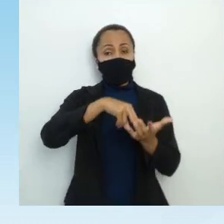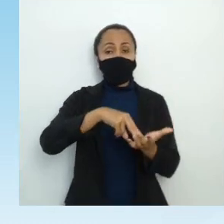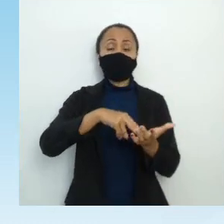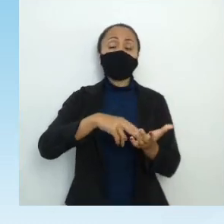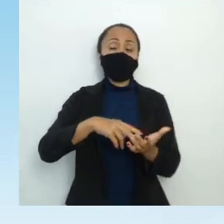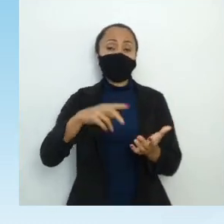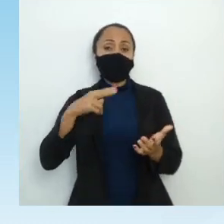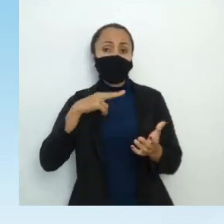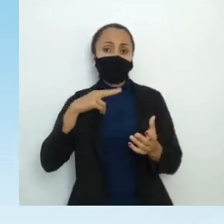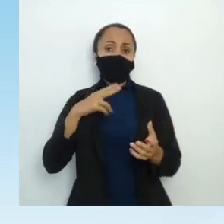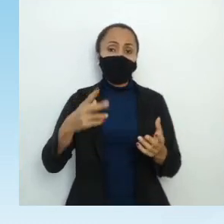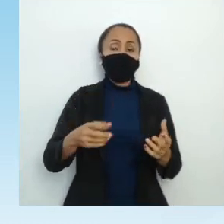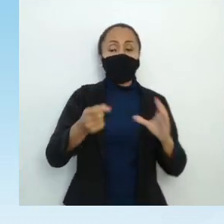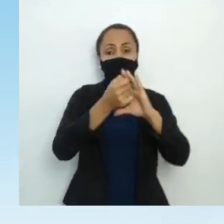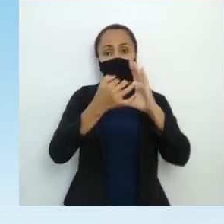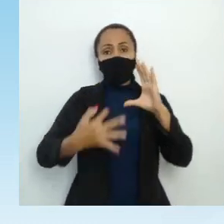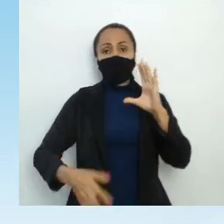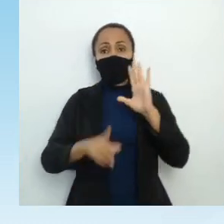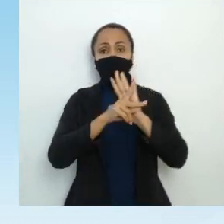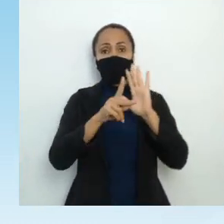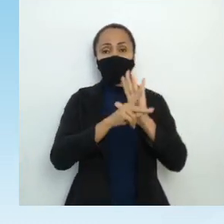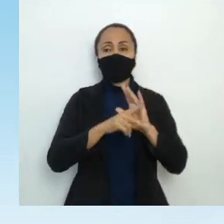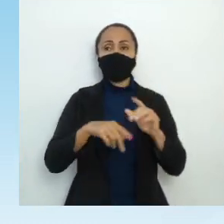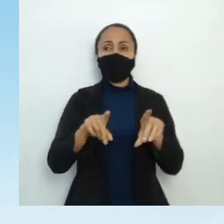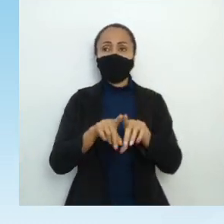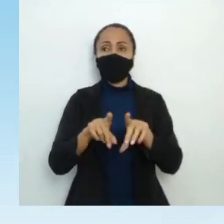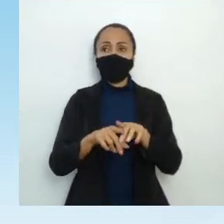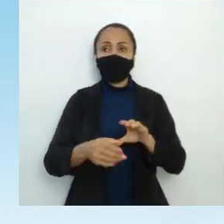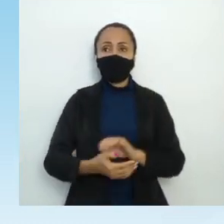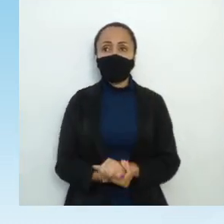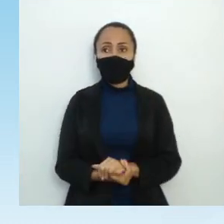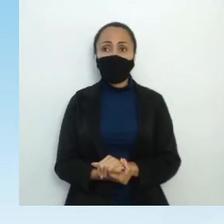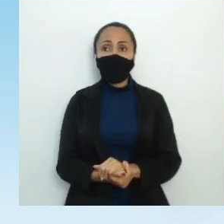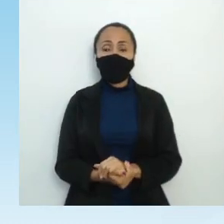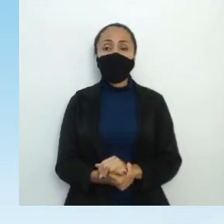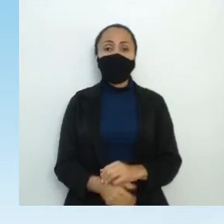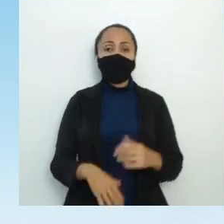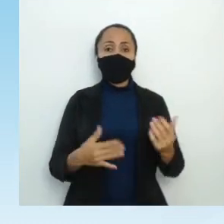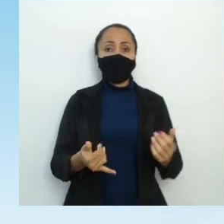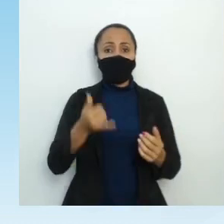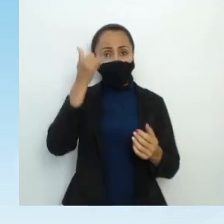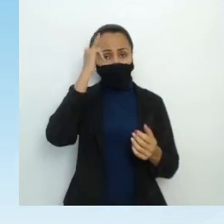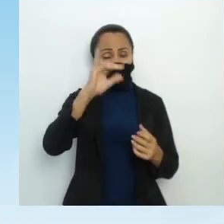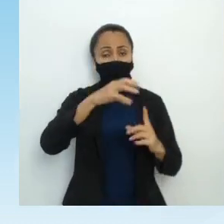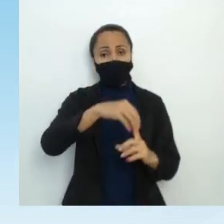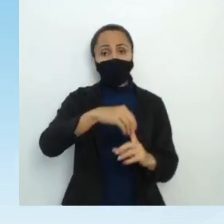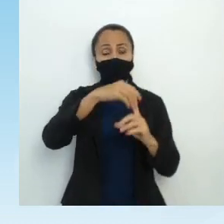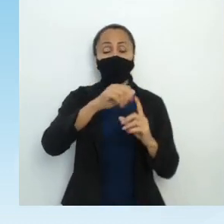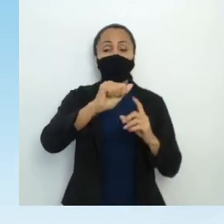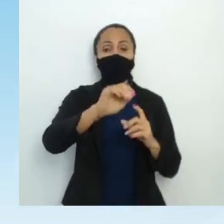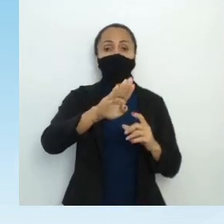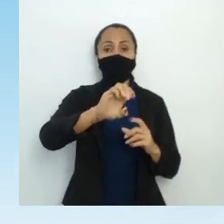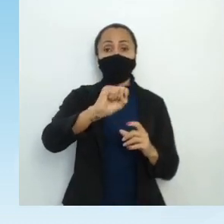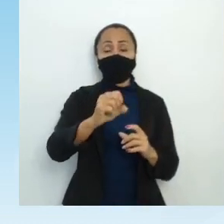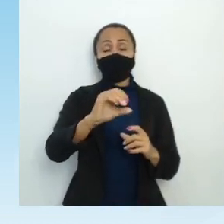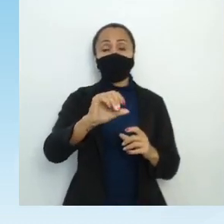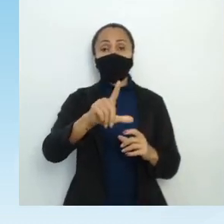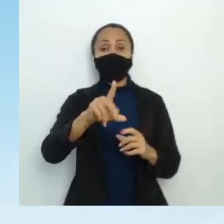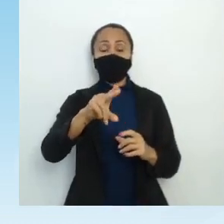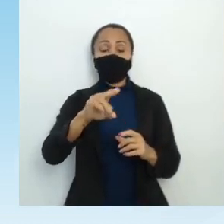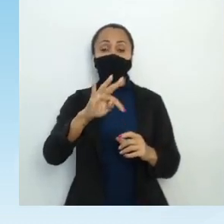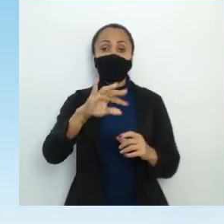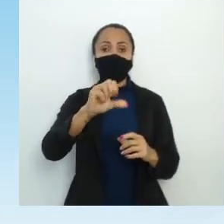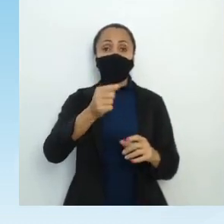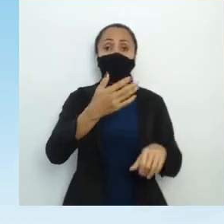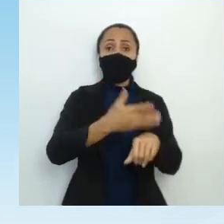pode sim ter a sua propriedade. O combate ao absolutismo, porque entre os séculos XV e início aqui do século XVIII era a